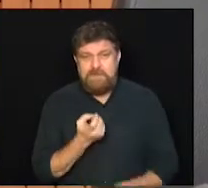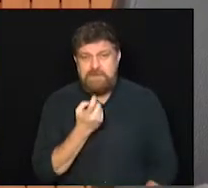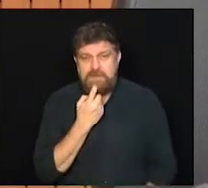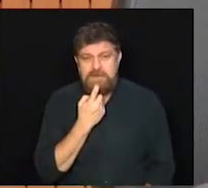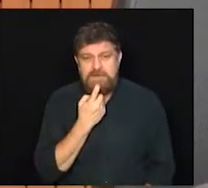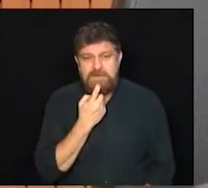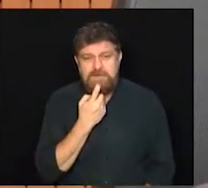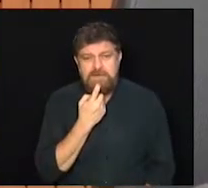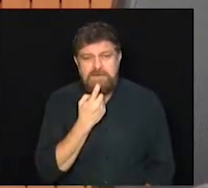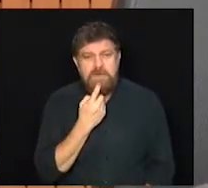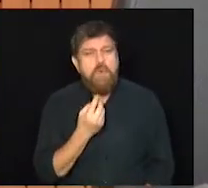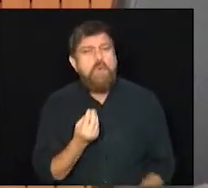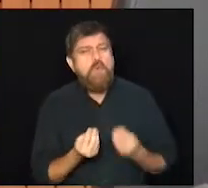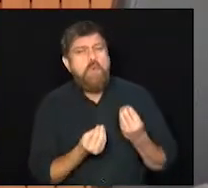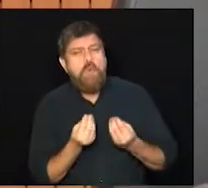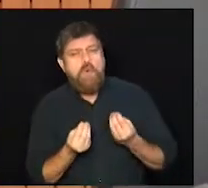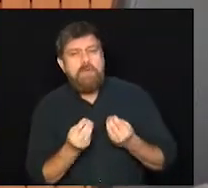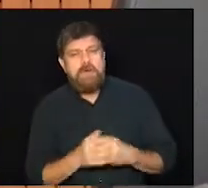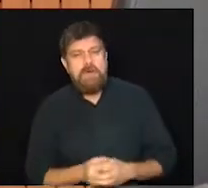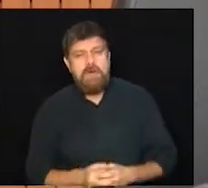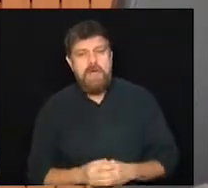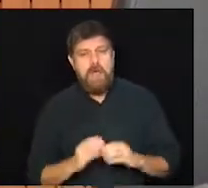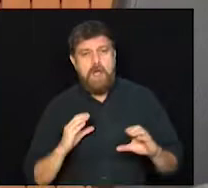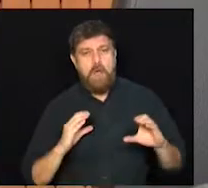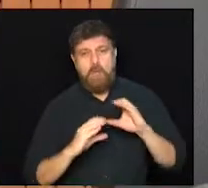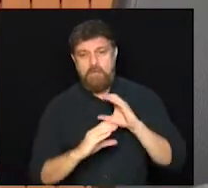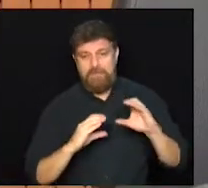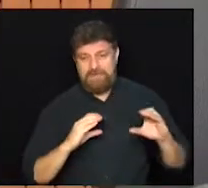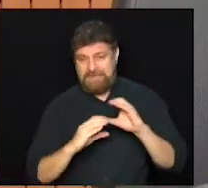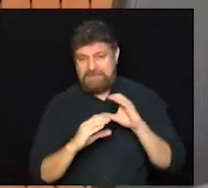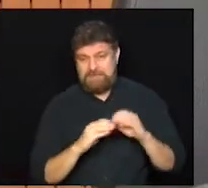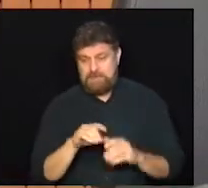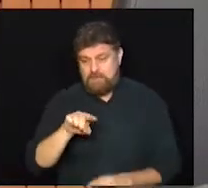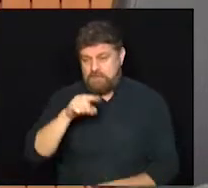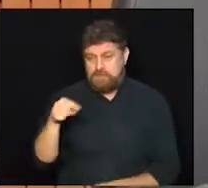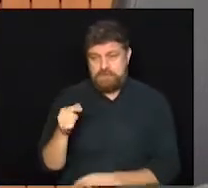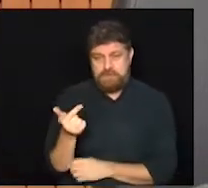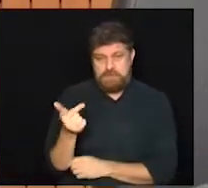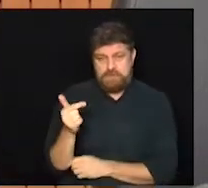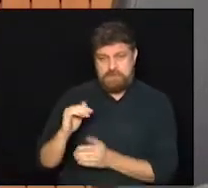Campinas. Como que é? Comunicacau. Comunicacau.